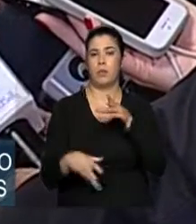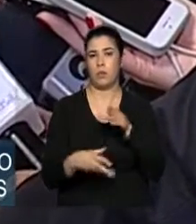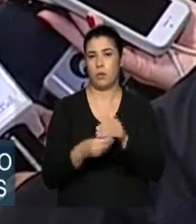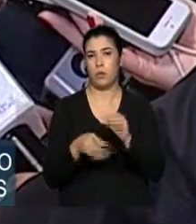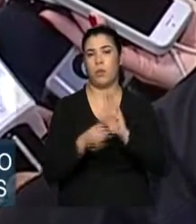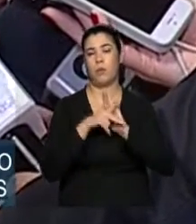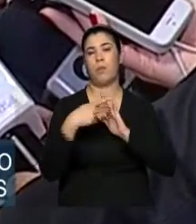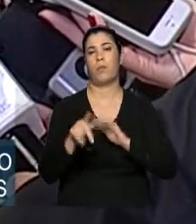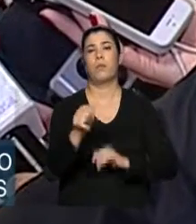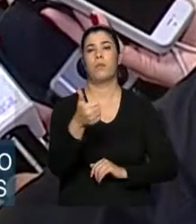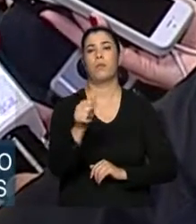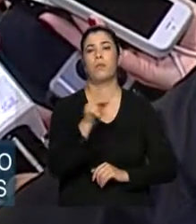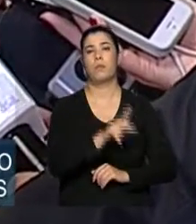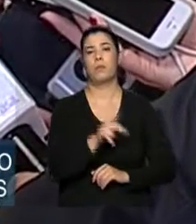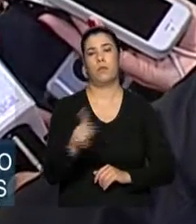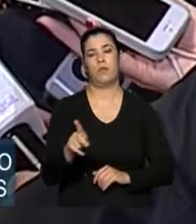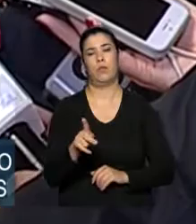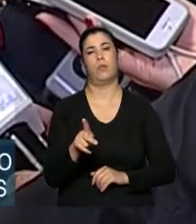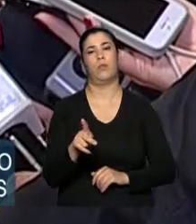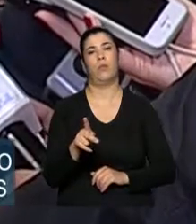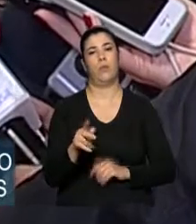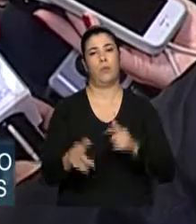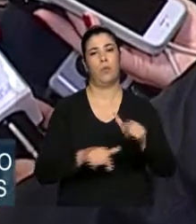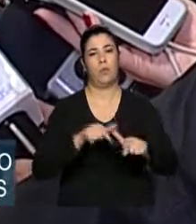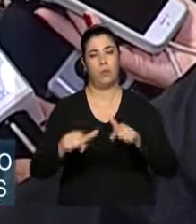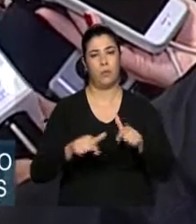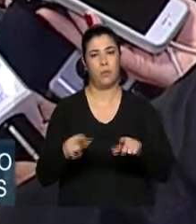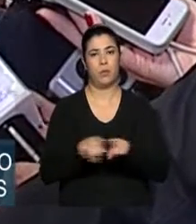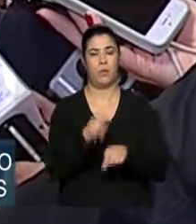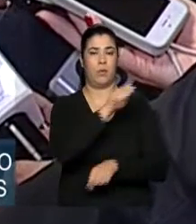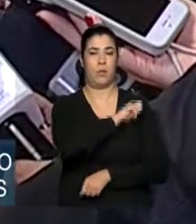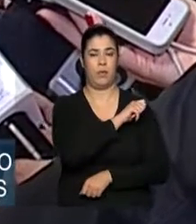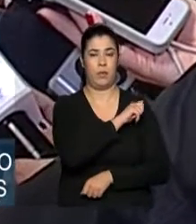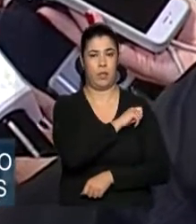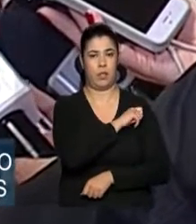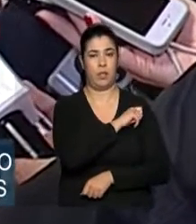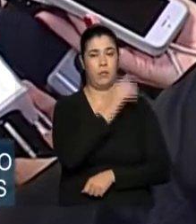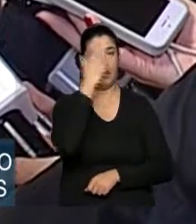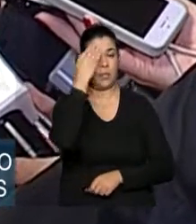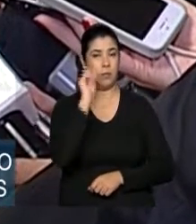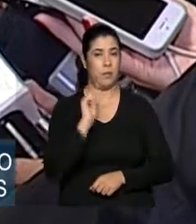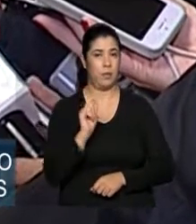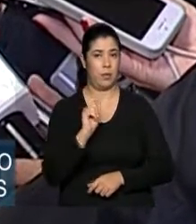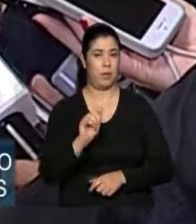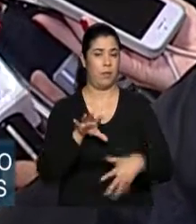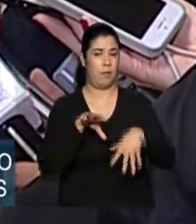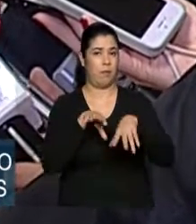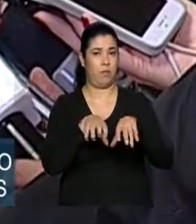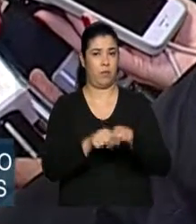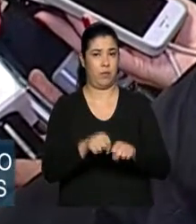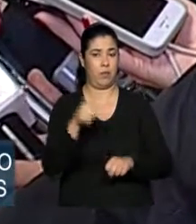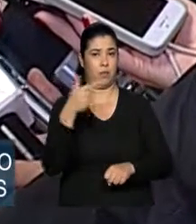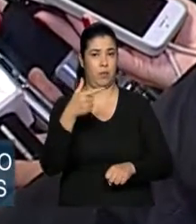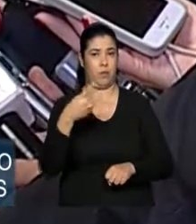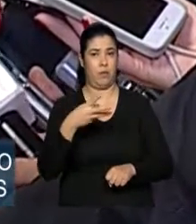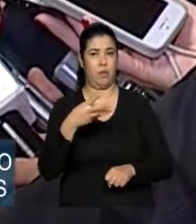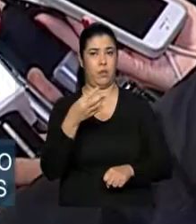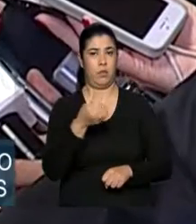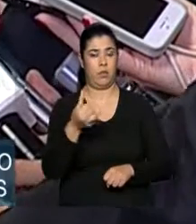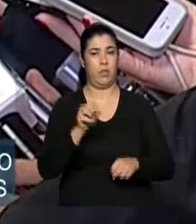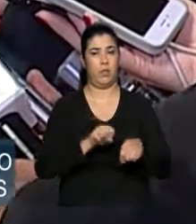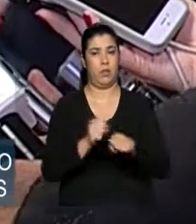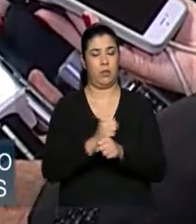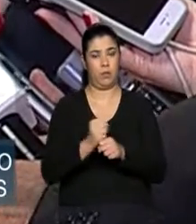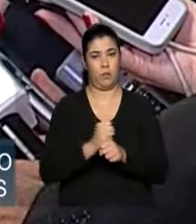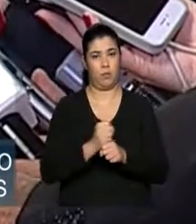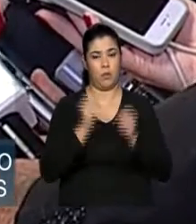obviamente, professores, funcionários e alunos. A avaliação da formação dos alunos segundo, quarto ano é mais focada,